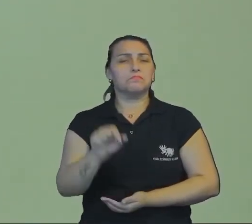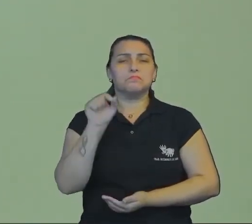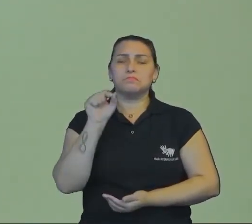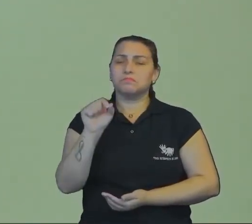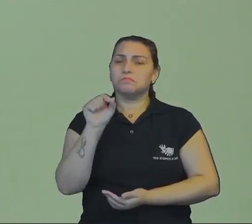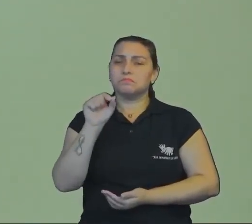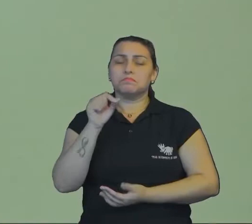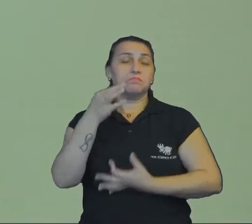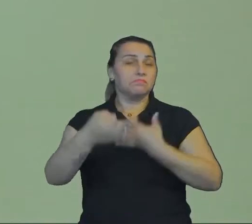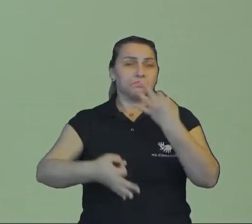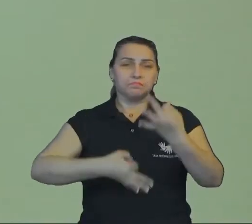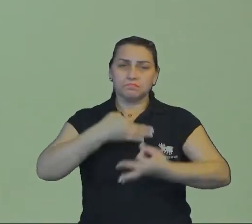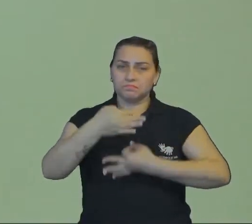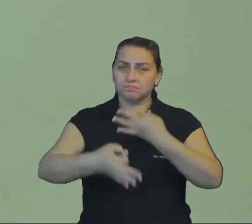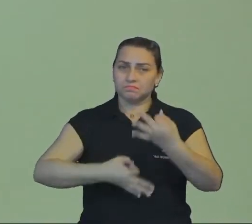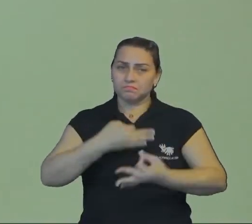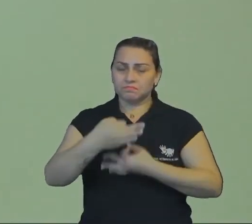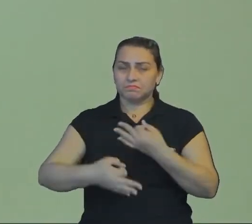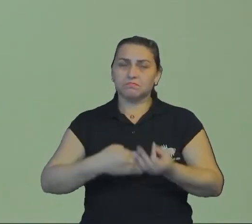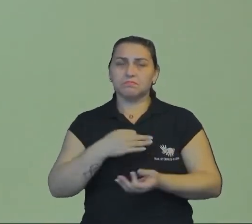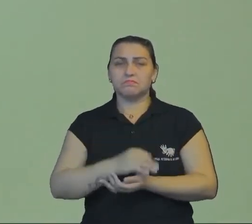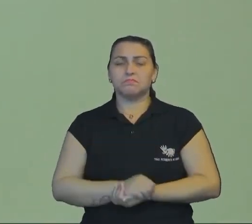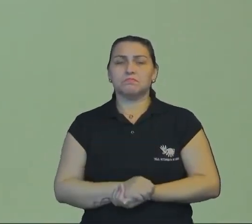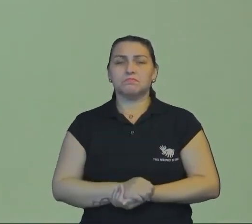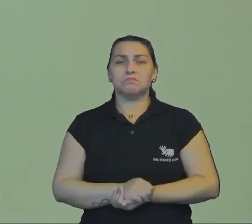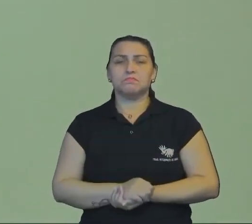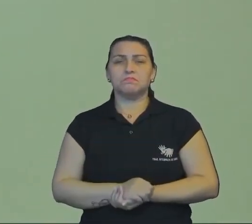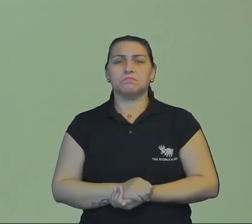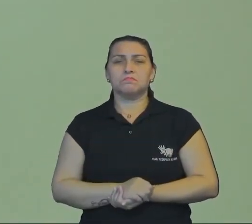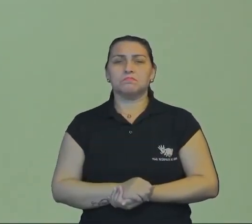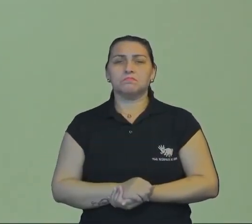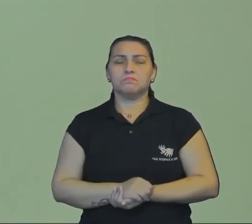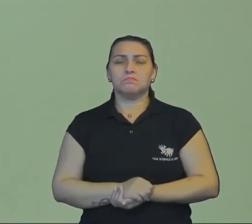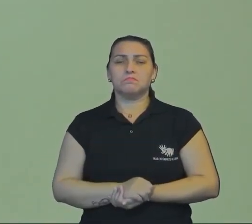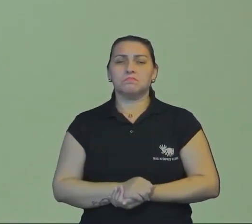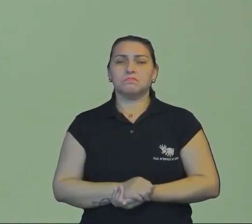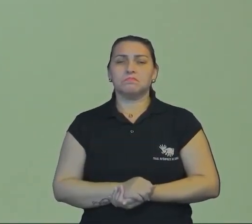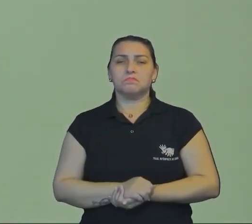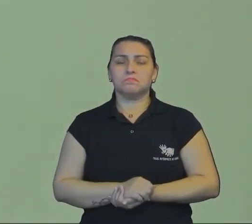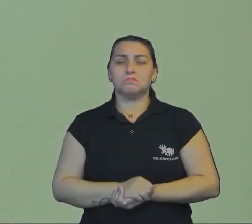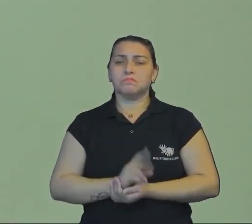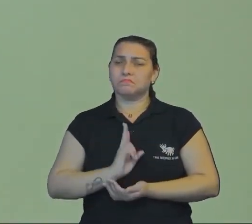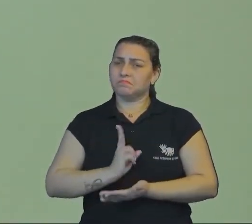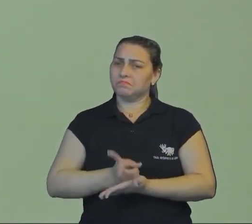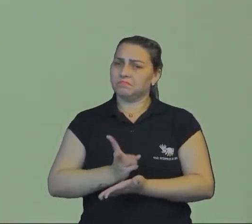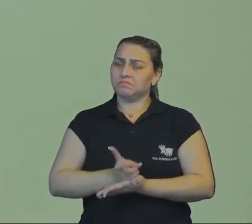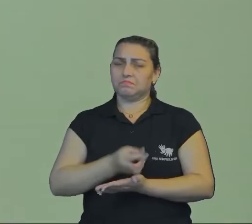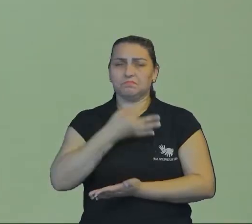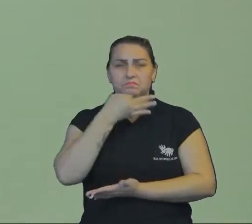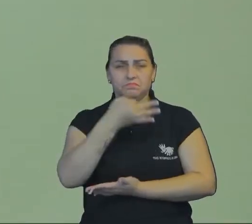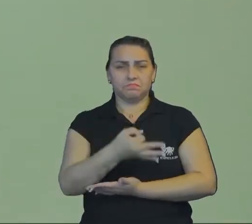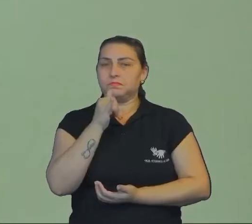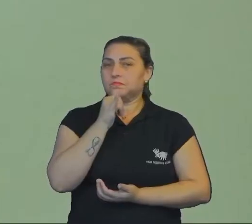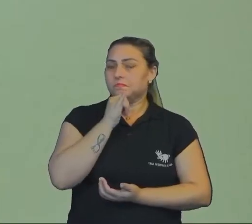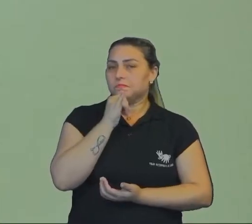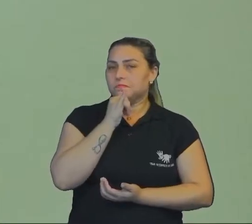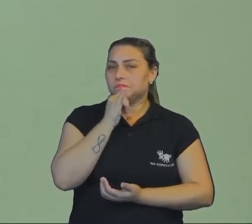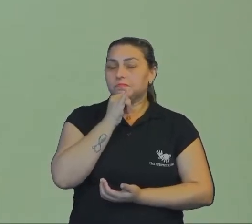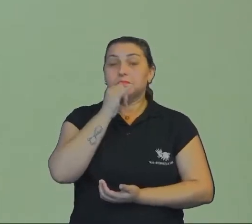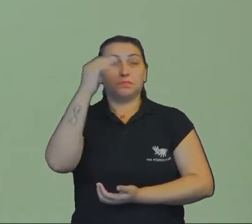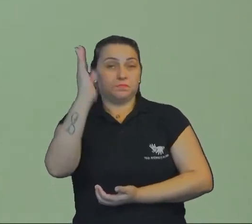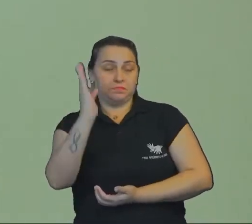é argumentar, né? Sustentar a sua opinião. Acompanhem comigo.